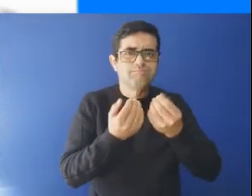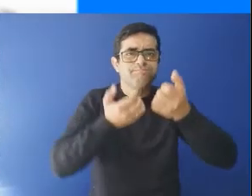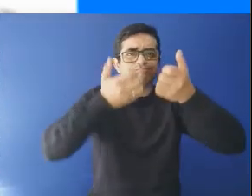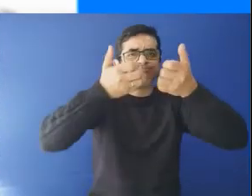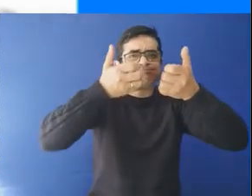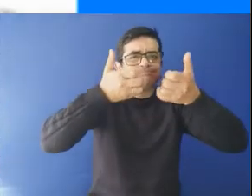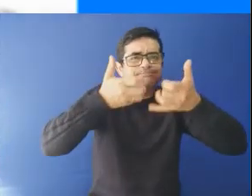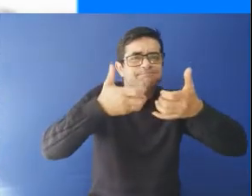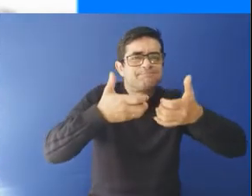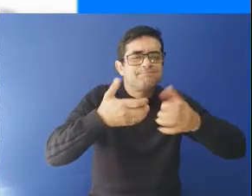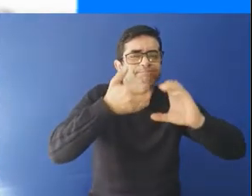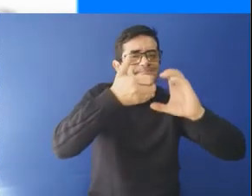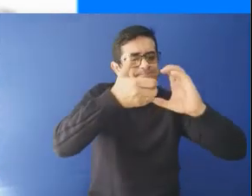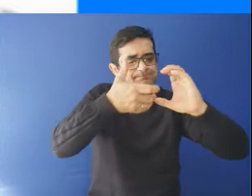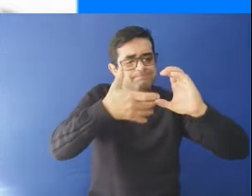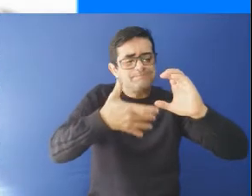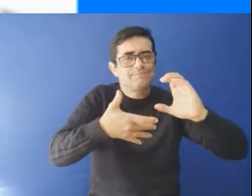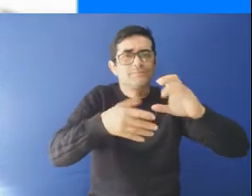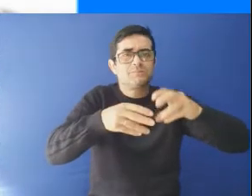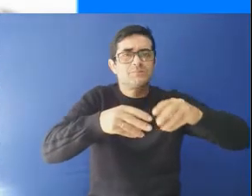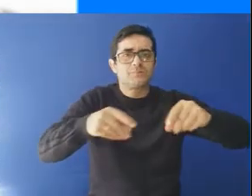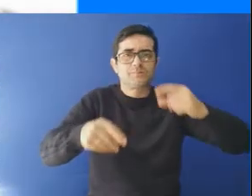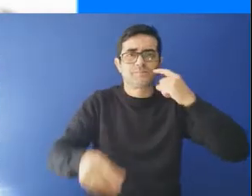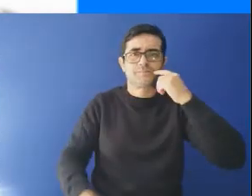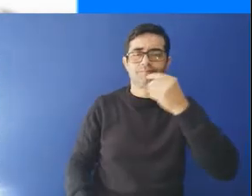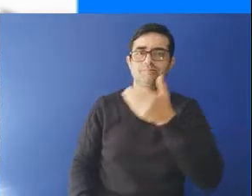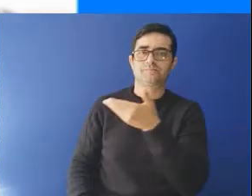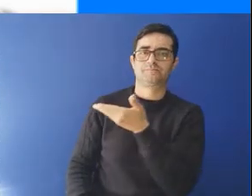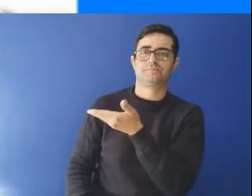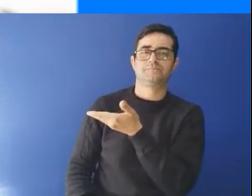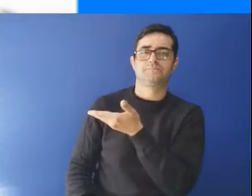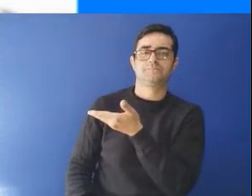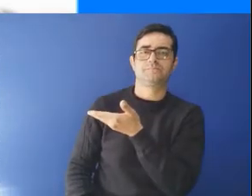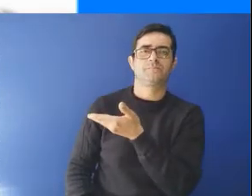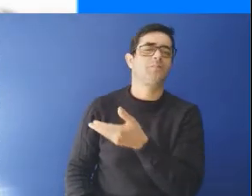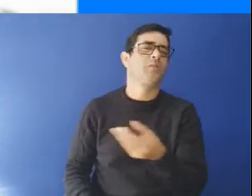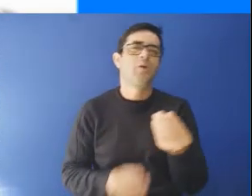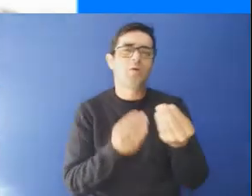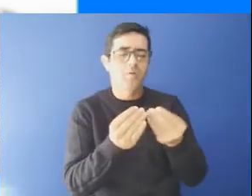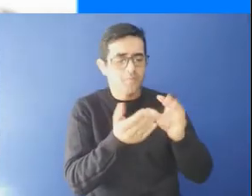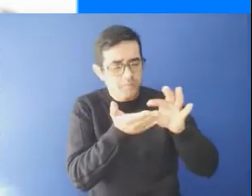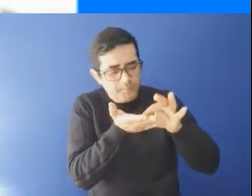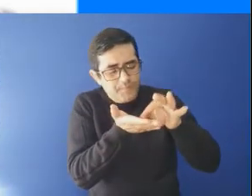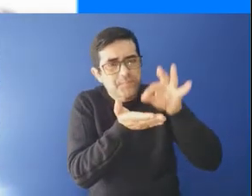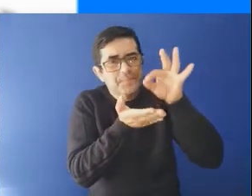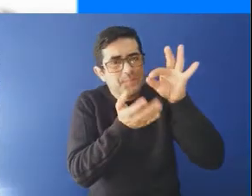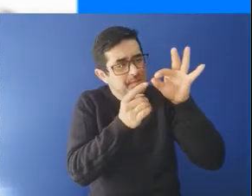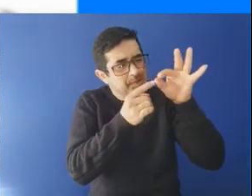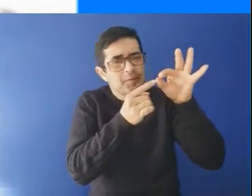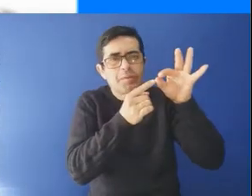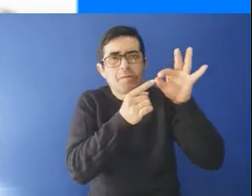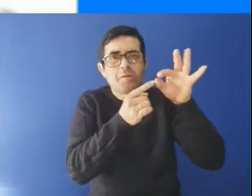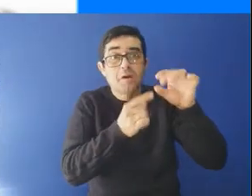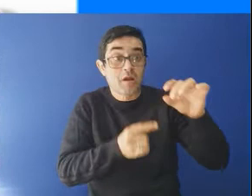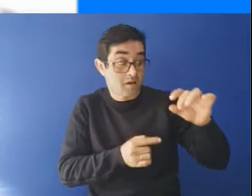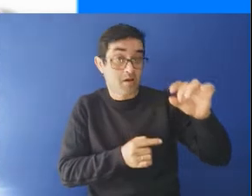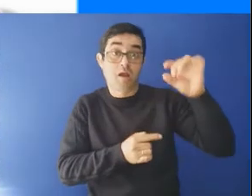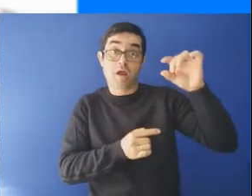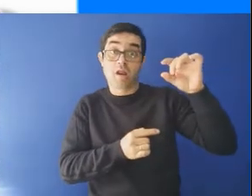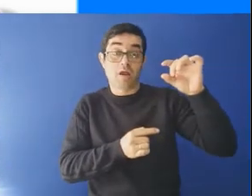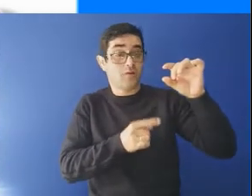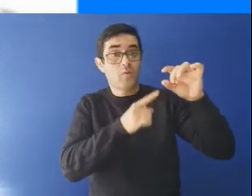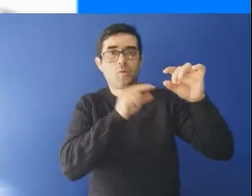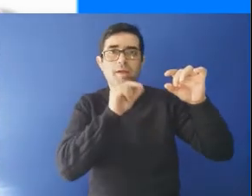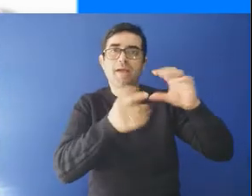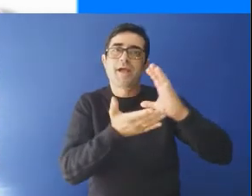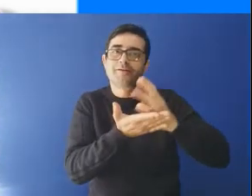diferentes formas. Uma das formas de classificar o solo é por sua granulometria. Quando os grãos são suficientemente grandes, a gente diz que esse